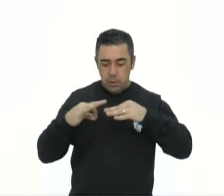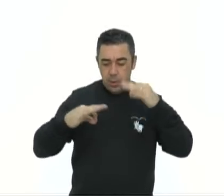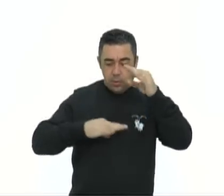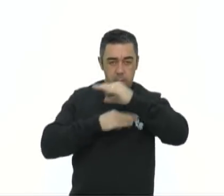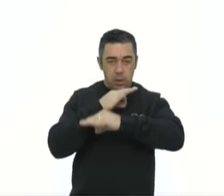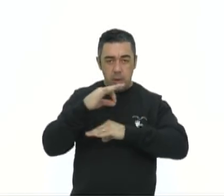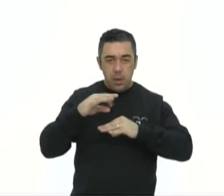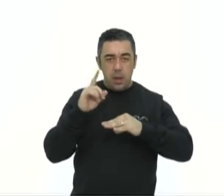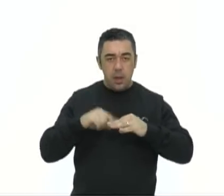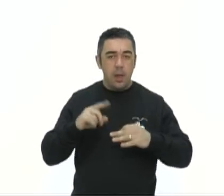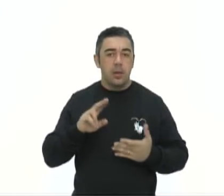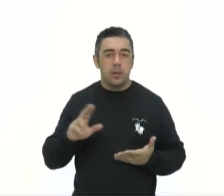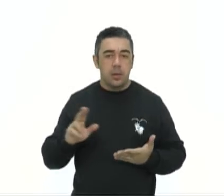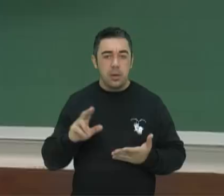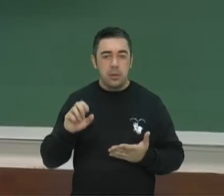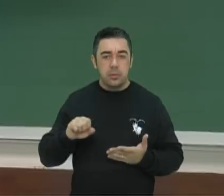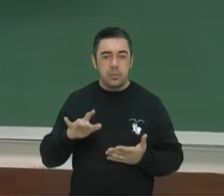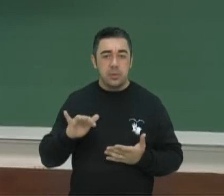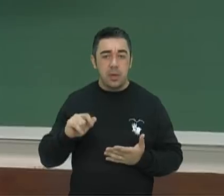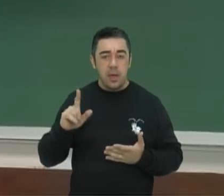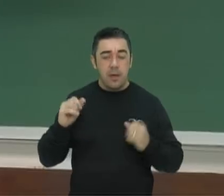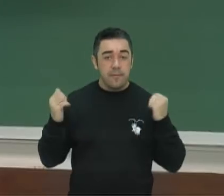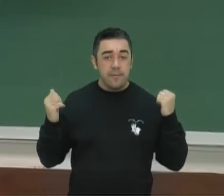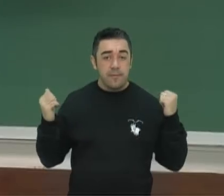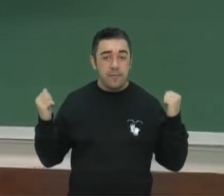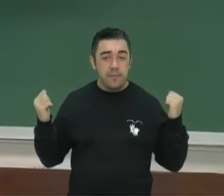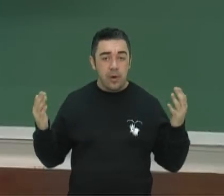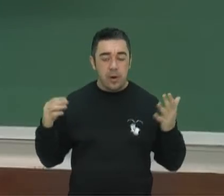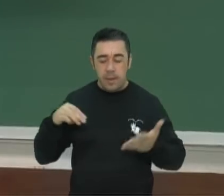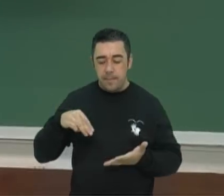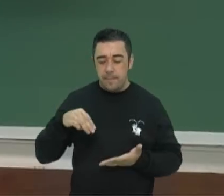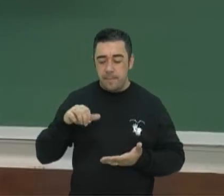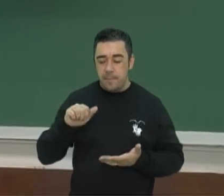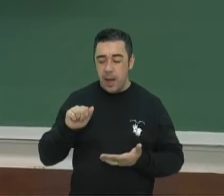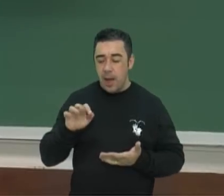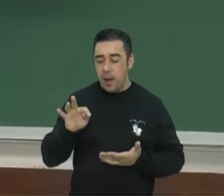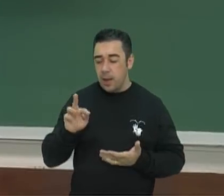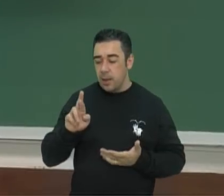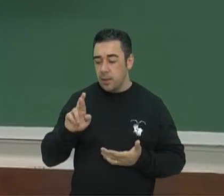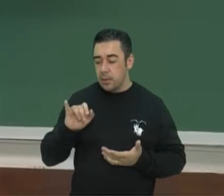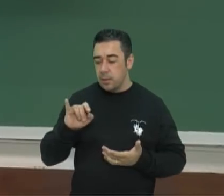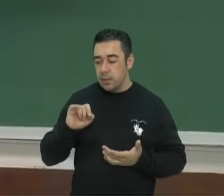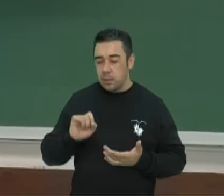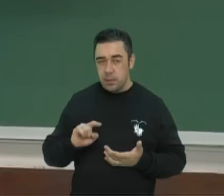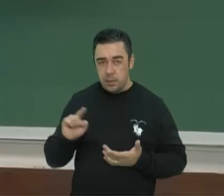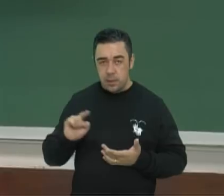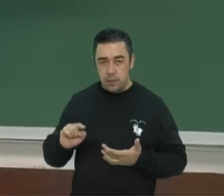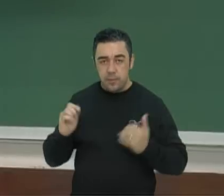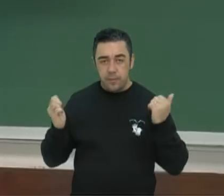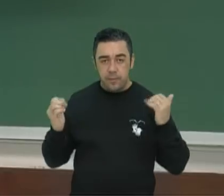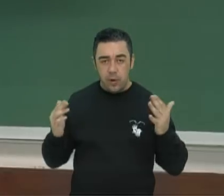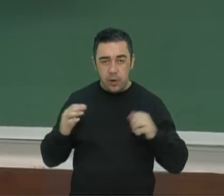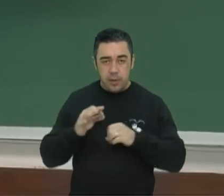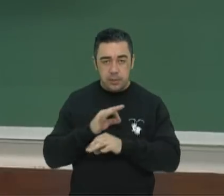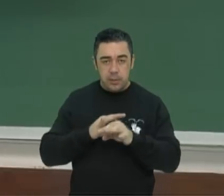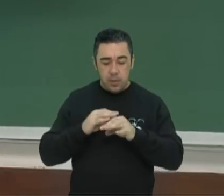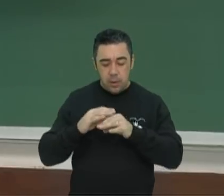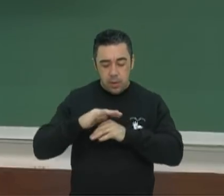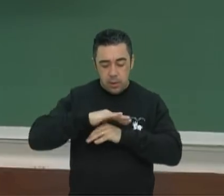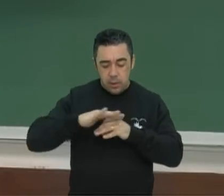chamar isso tecnicamente de matriz extracelular, tá? Formada por fibras que ficam imersos na chamada também